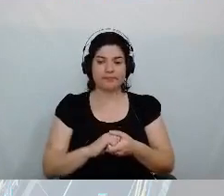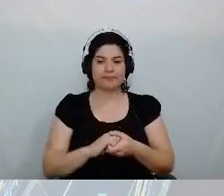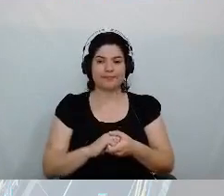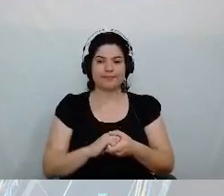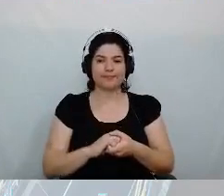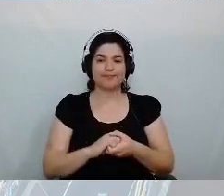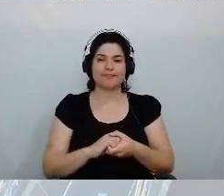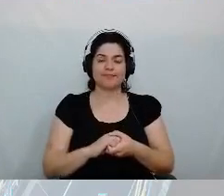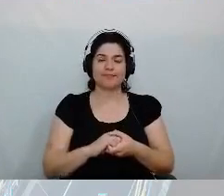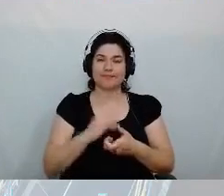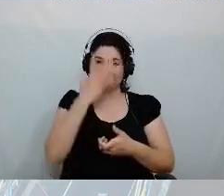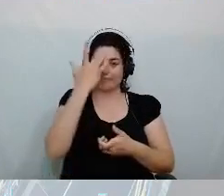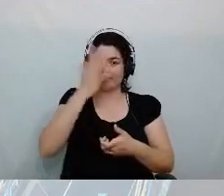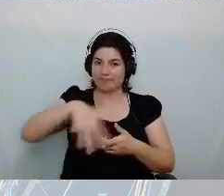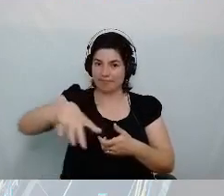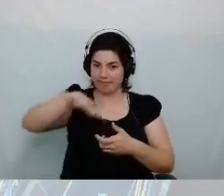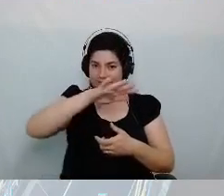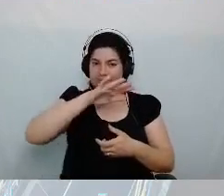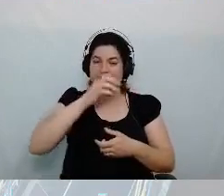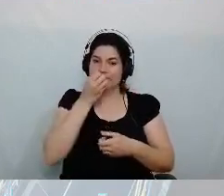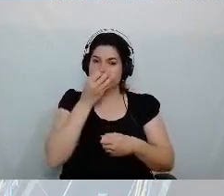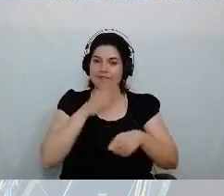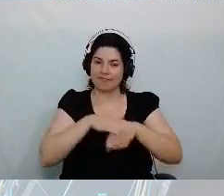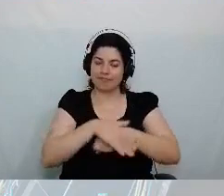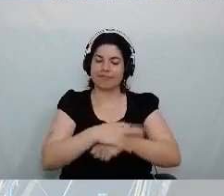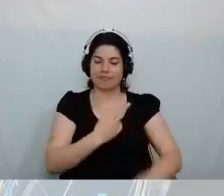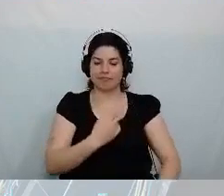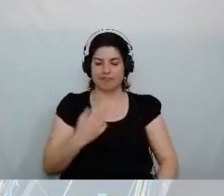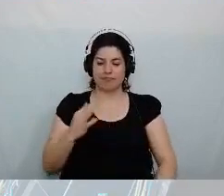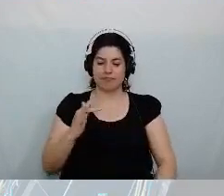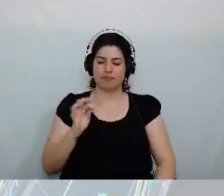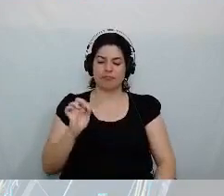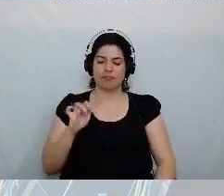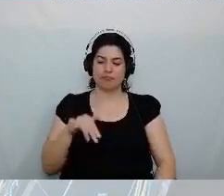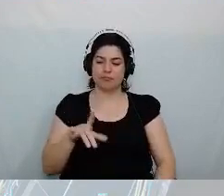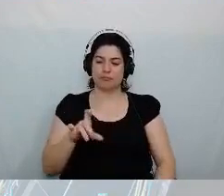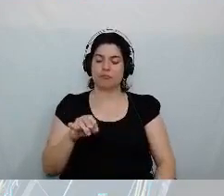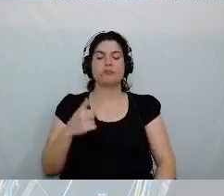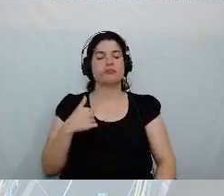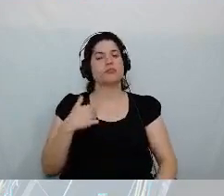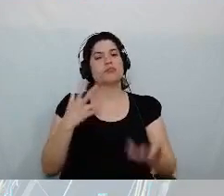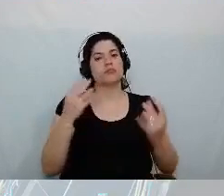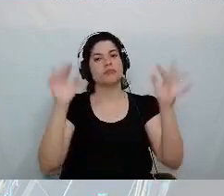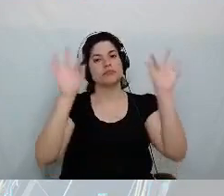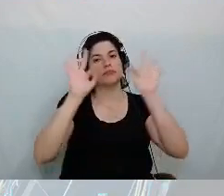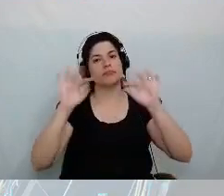Pessoal, boa noite. Eu sou Fernando Sapata. Eu estou muito feliz de estar aqui.